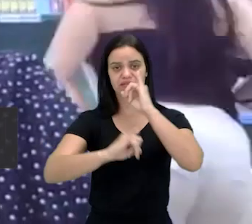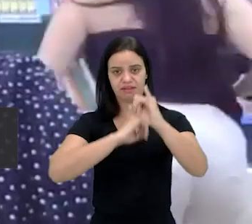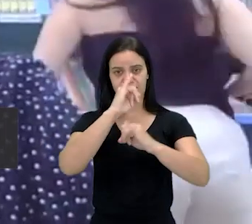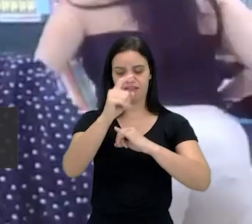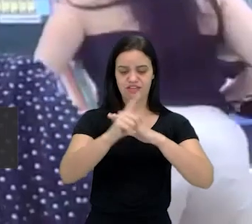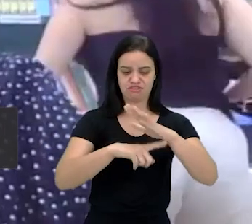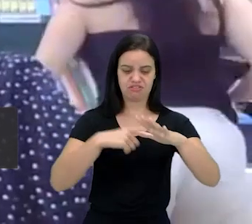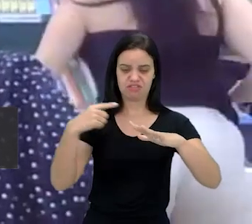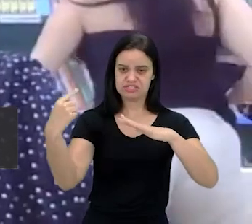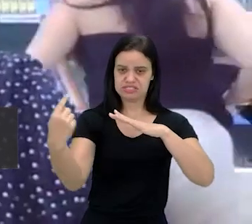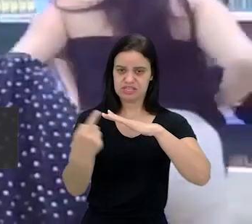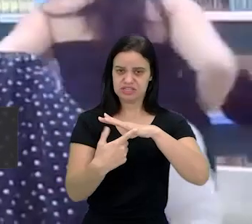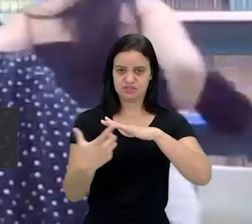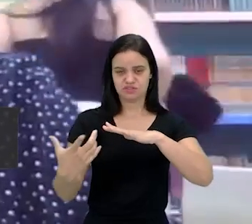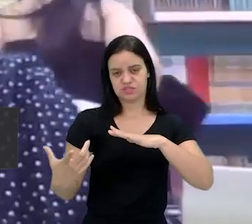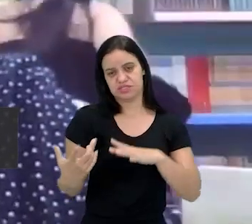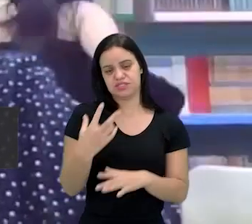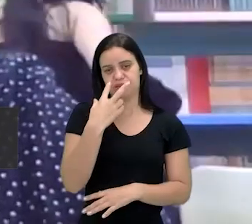redes sociais, se passa